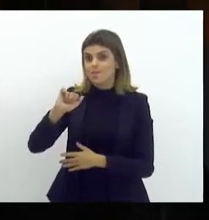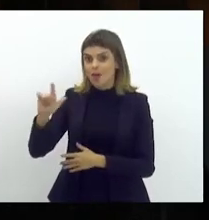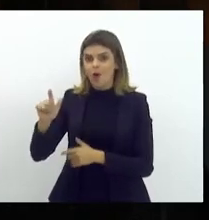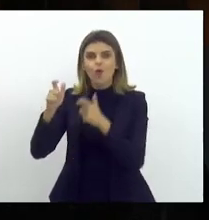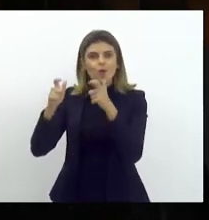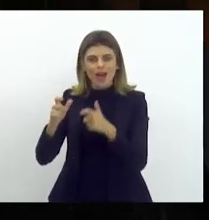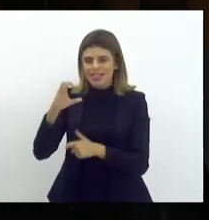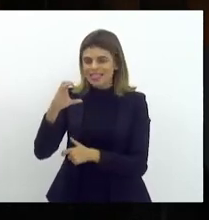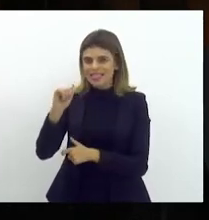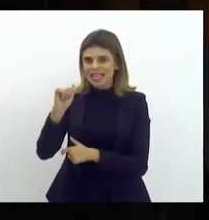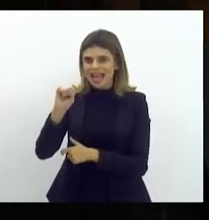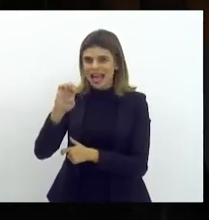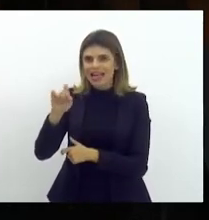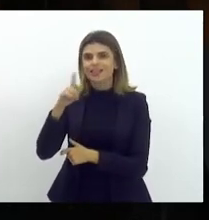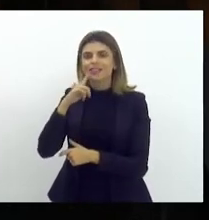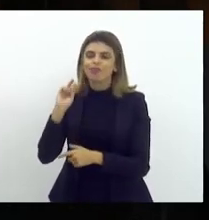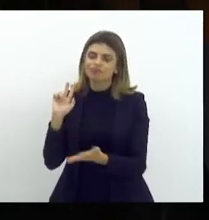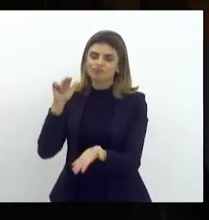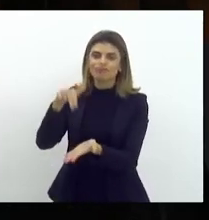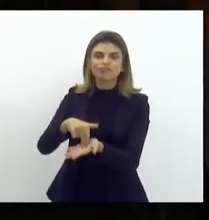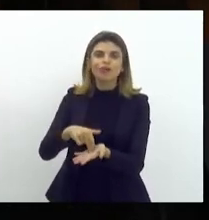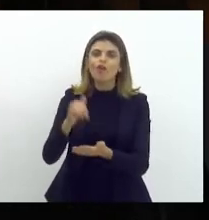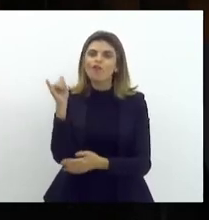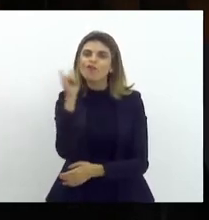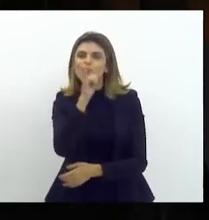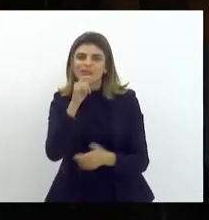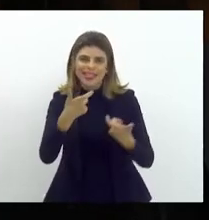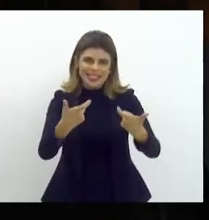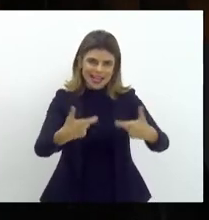de tá lá no campo do Fluminense